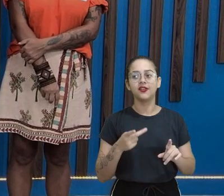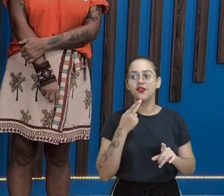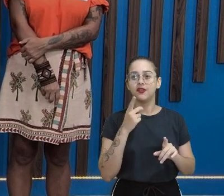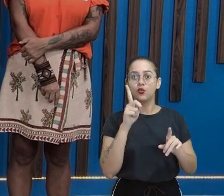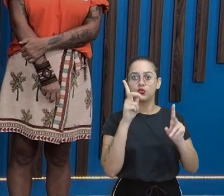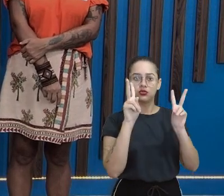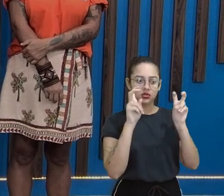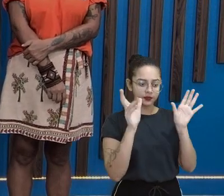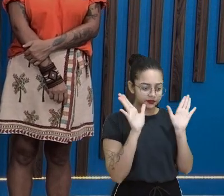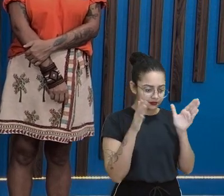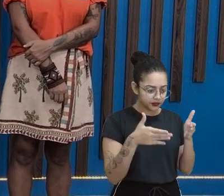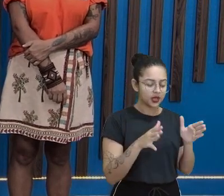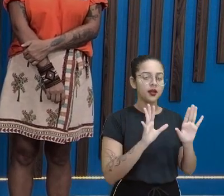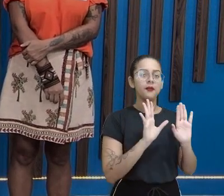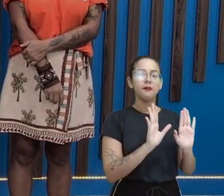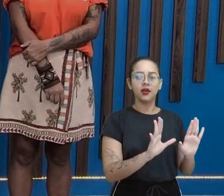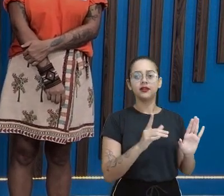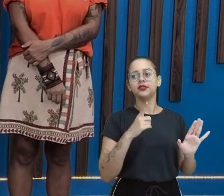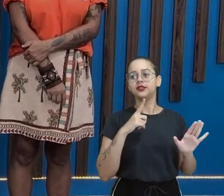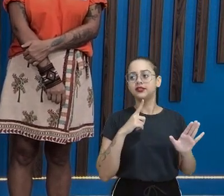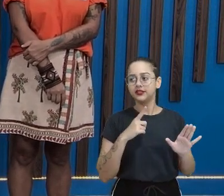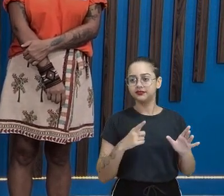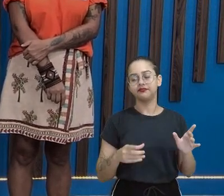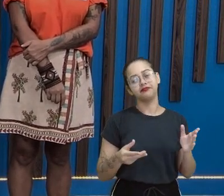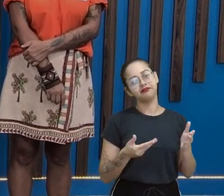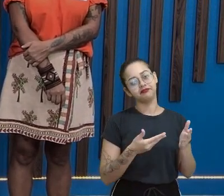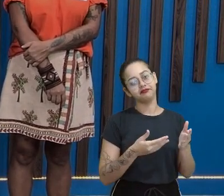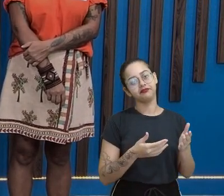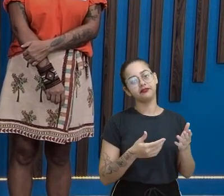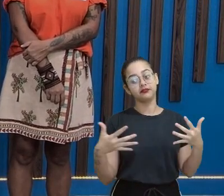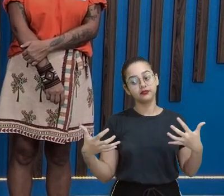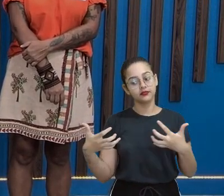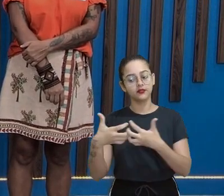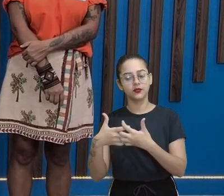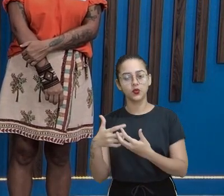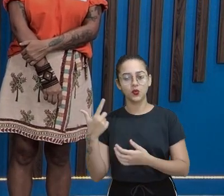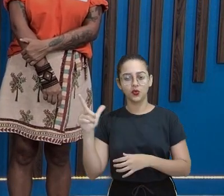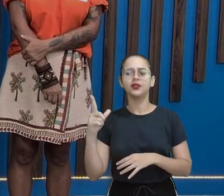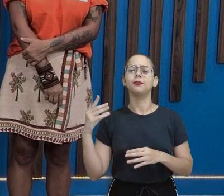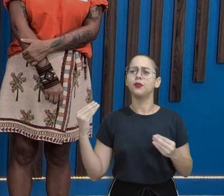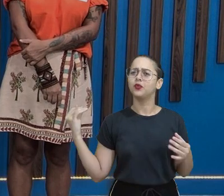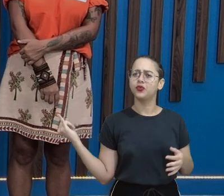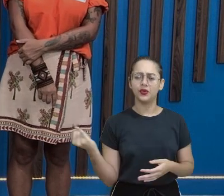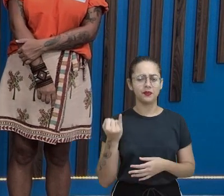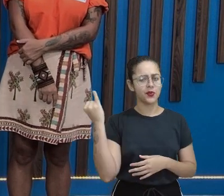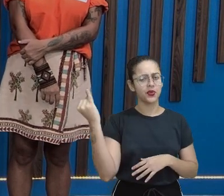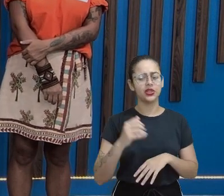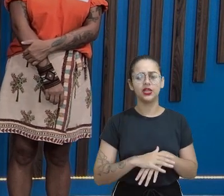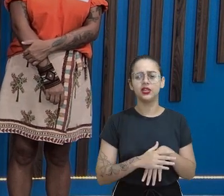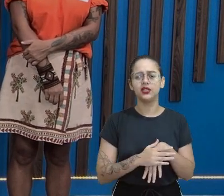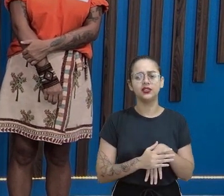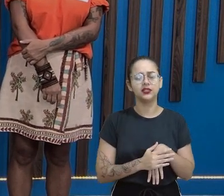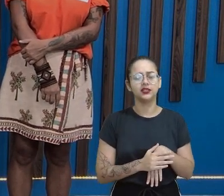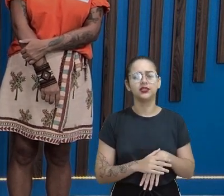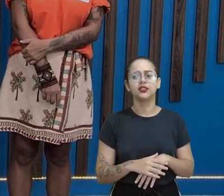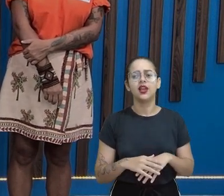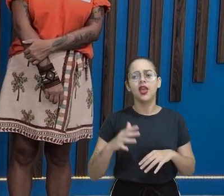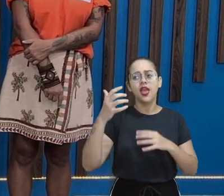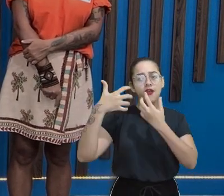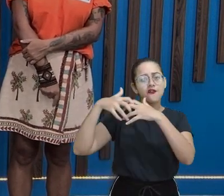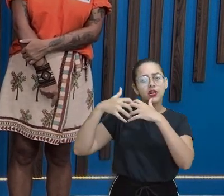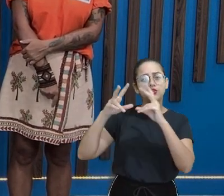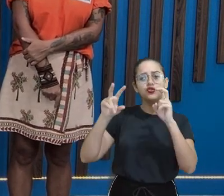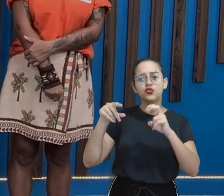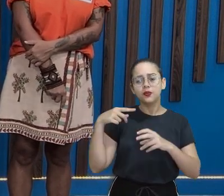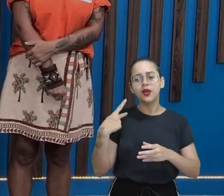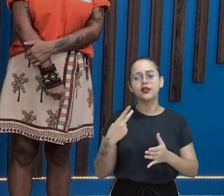tema específico, mas esse tema ele está intercalado com vários outros. Então, isso é muito importante vocês refletirem sobre essas aulas aqui. E